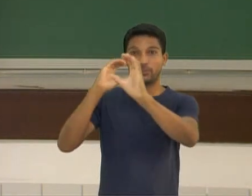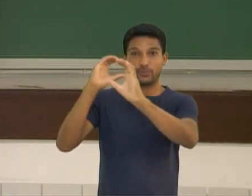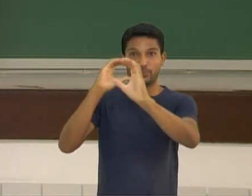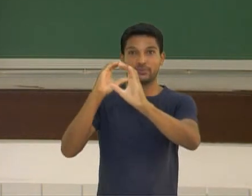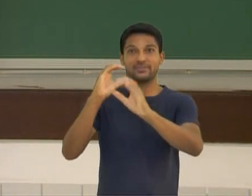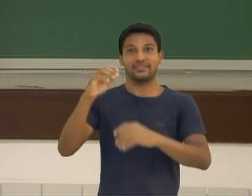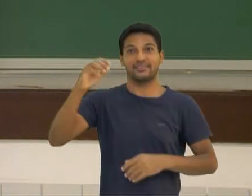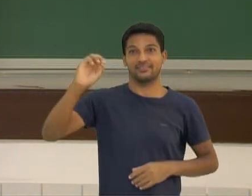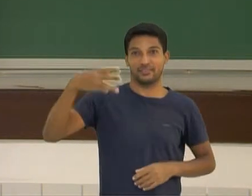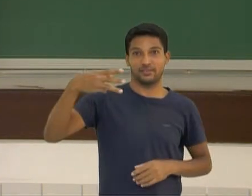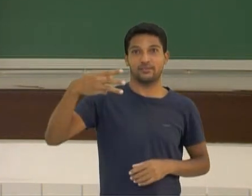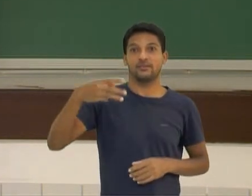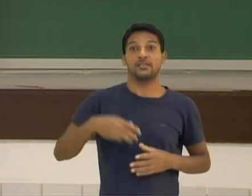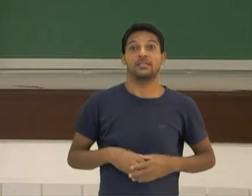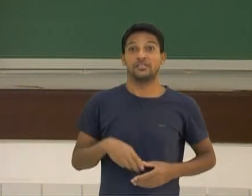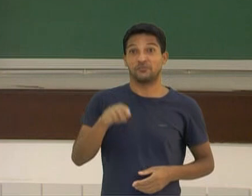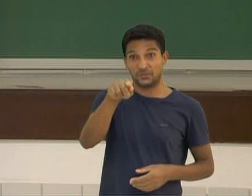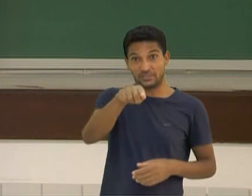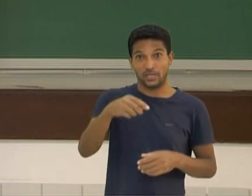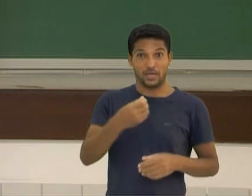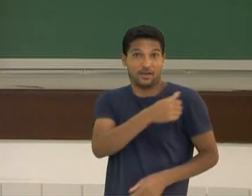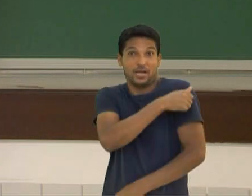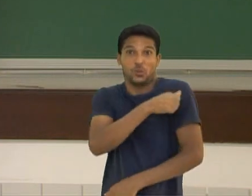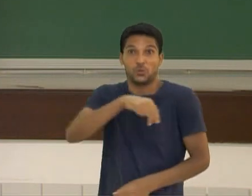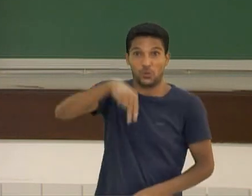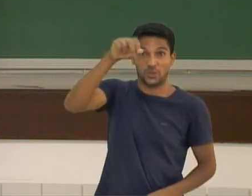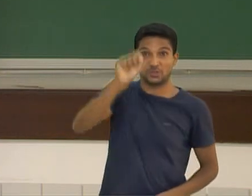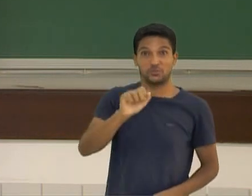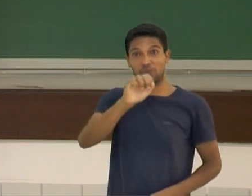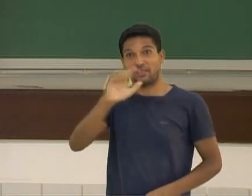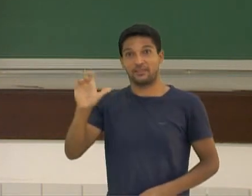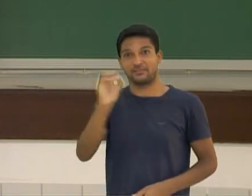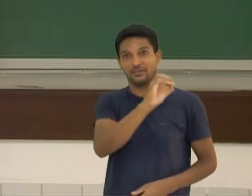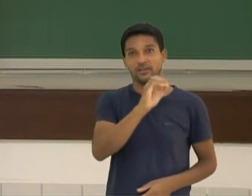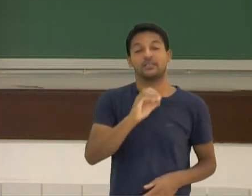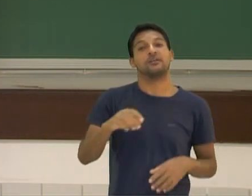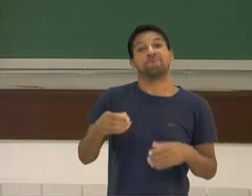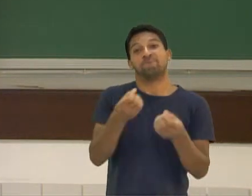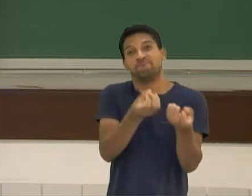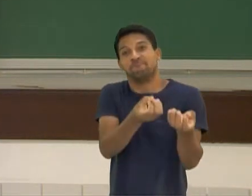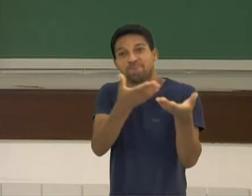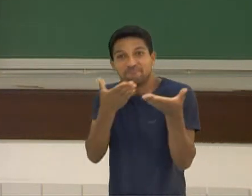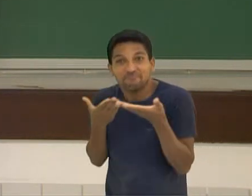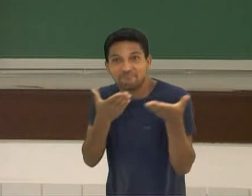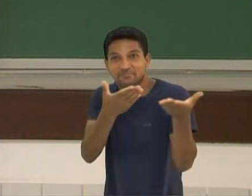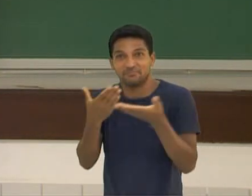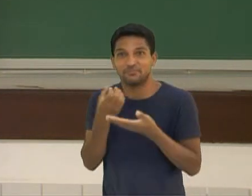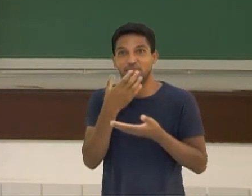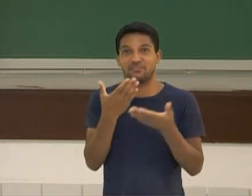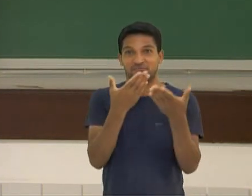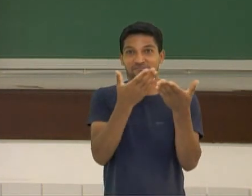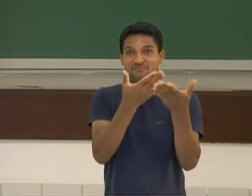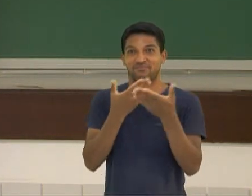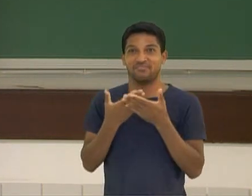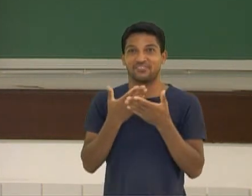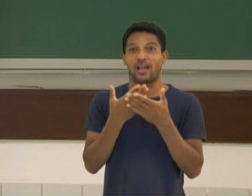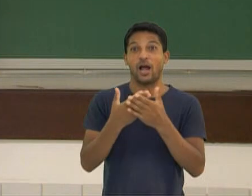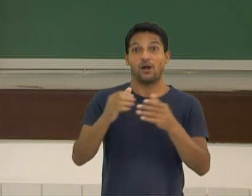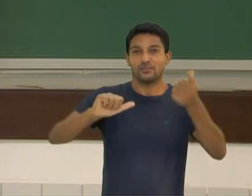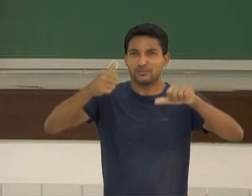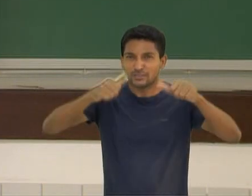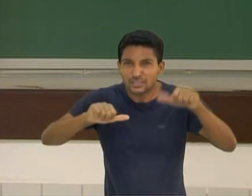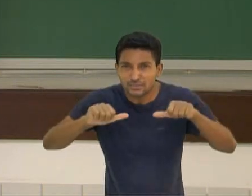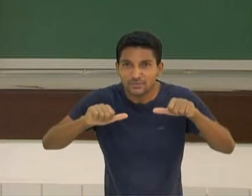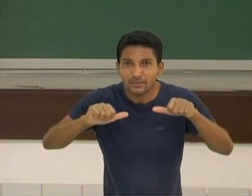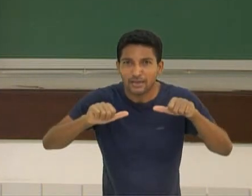a sul, de leste a oeste, você é o nosso convidado de honra para essa aula de química. Não, na verdade não é aula, né? Na